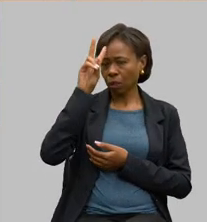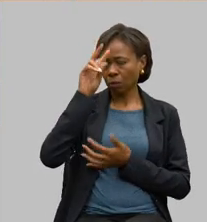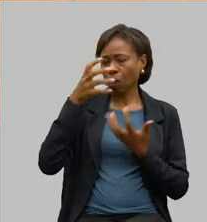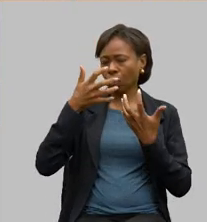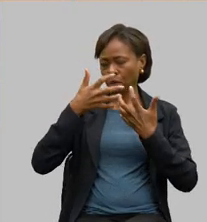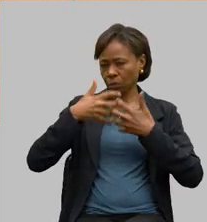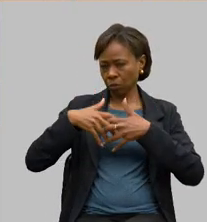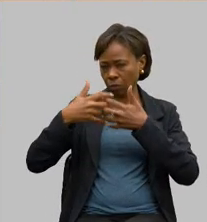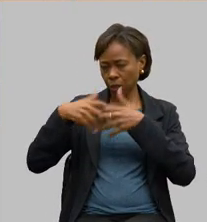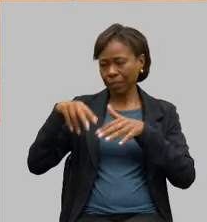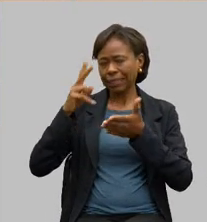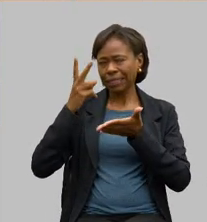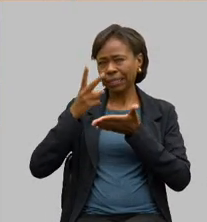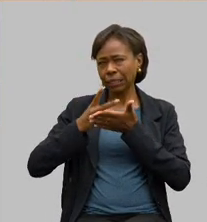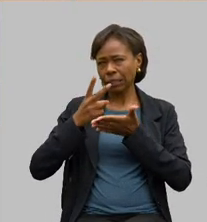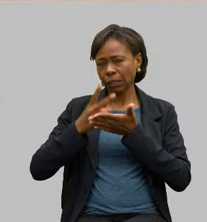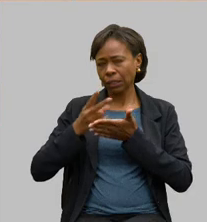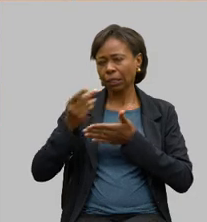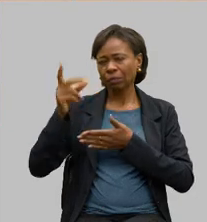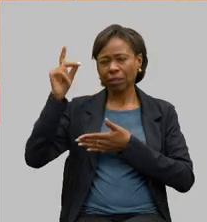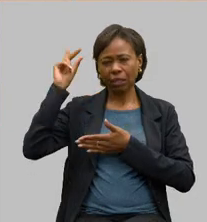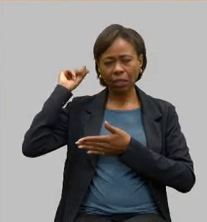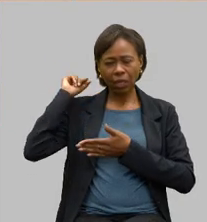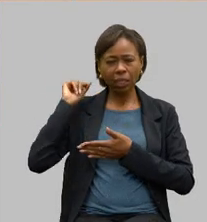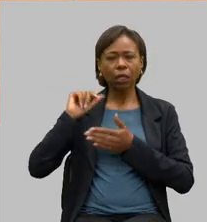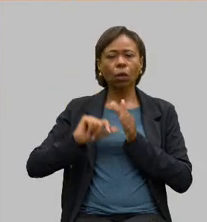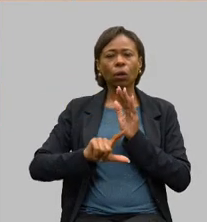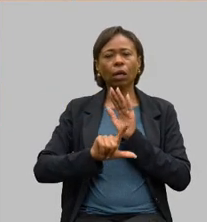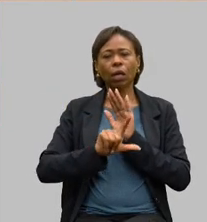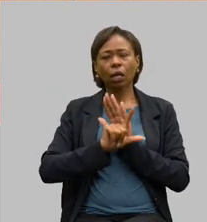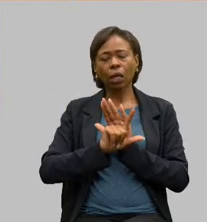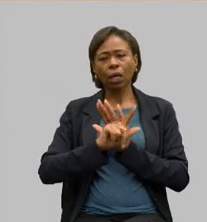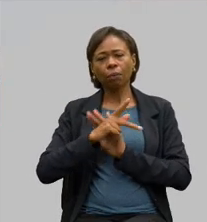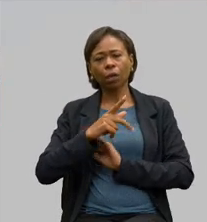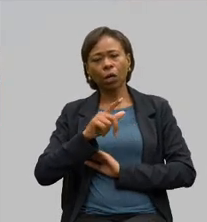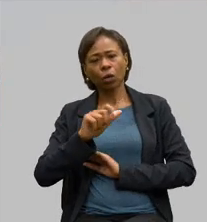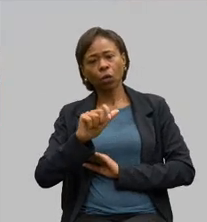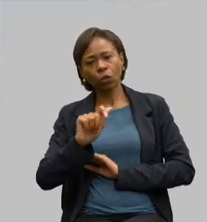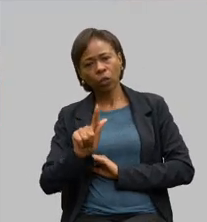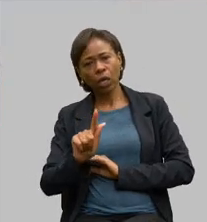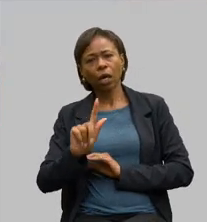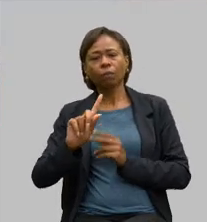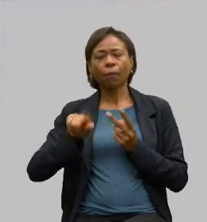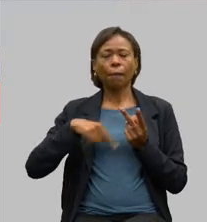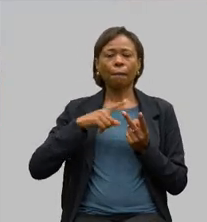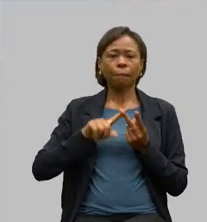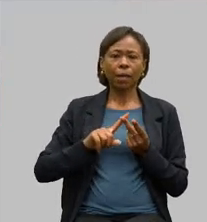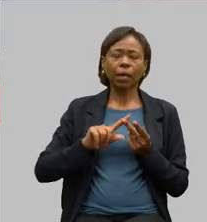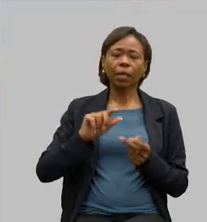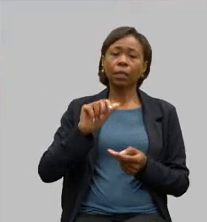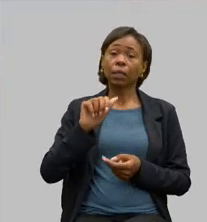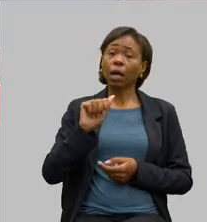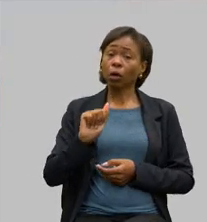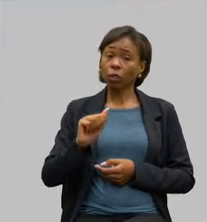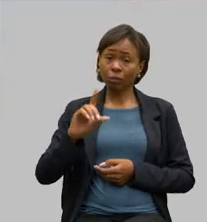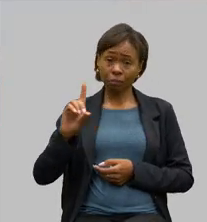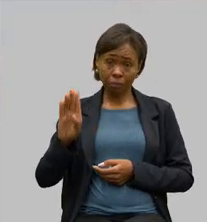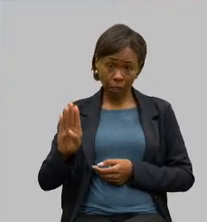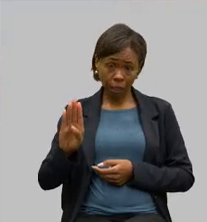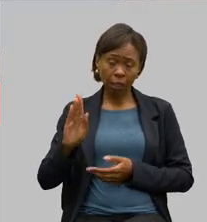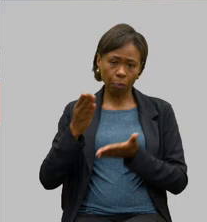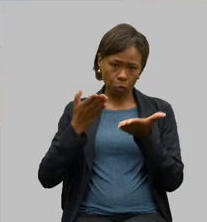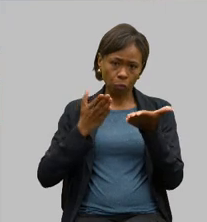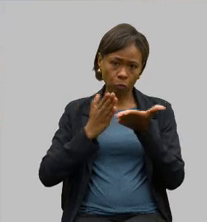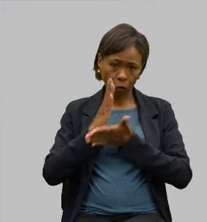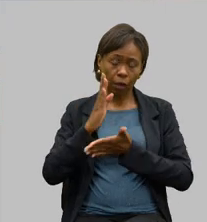faço sempre desde que a lei Paulo Gustavo e a Lei Alde Blanco foi aprovada e eu sinto falta da